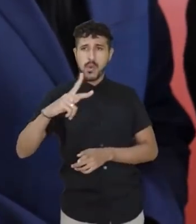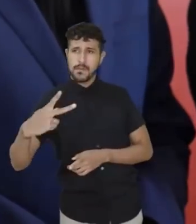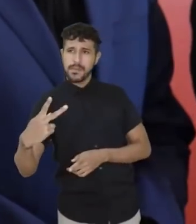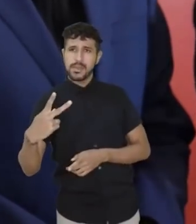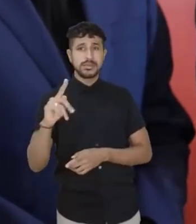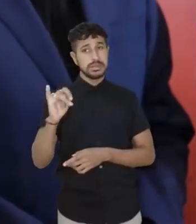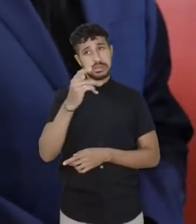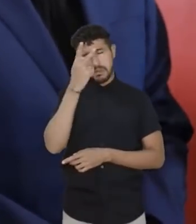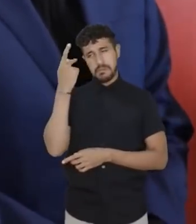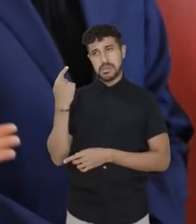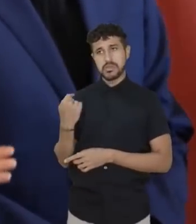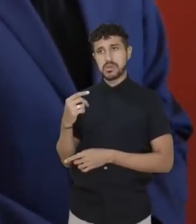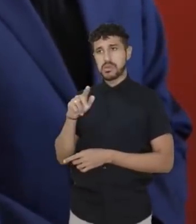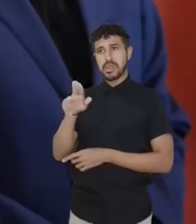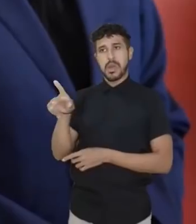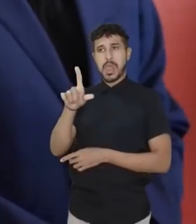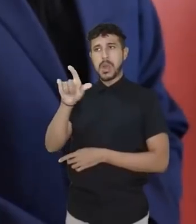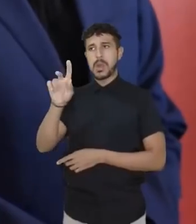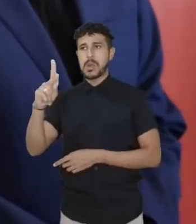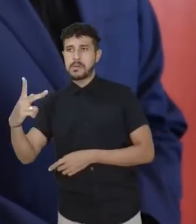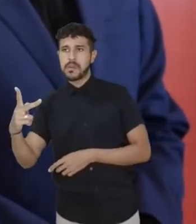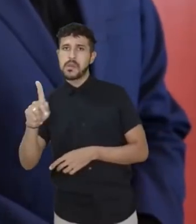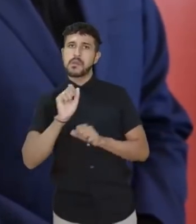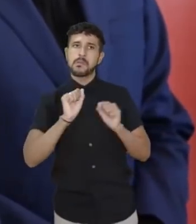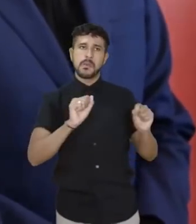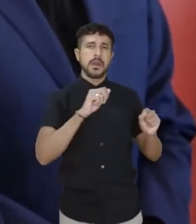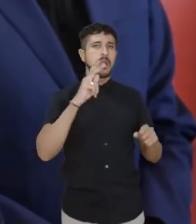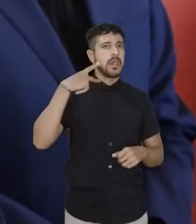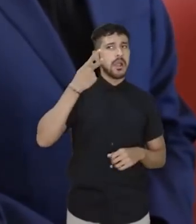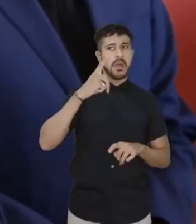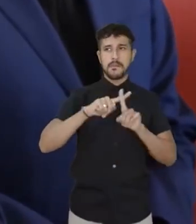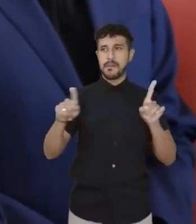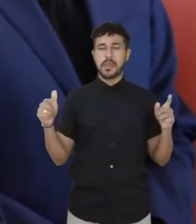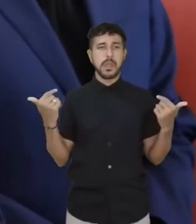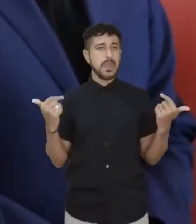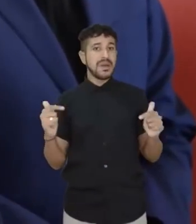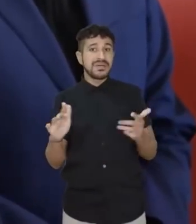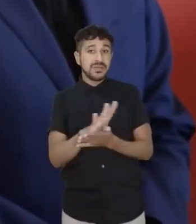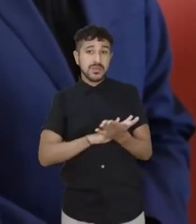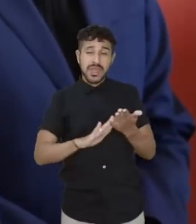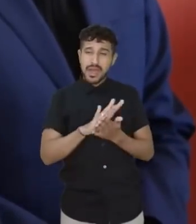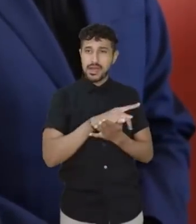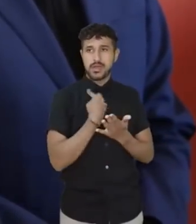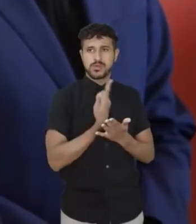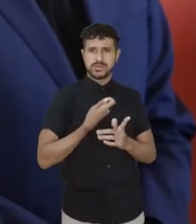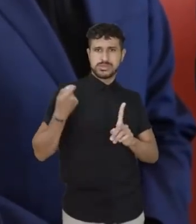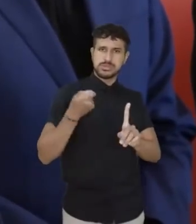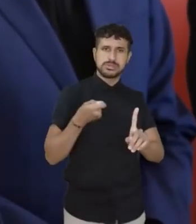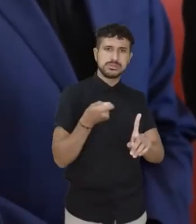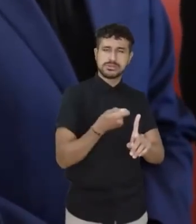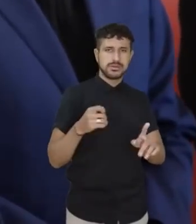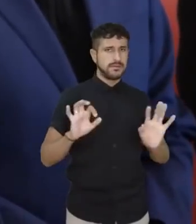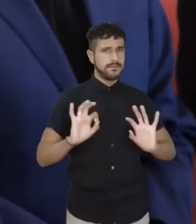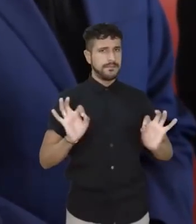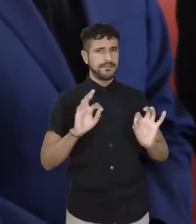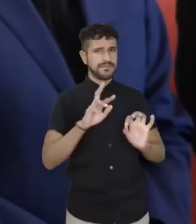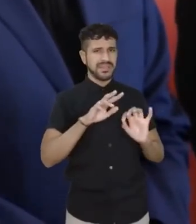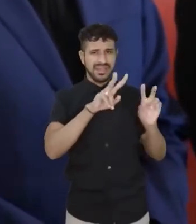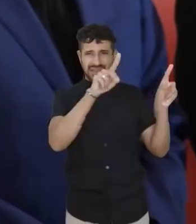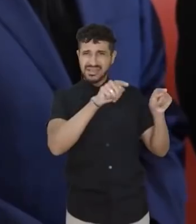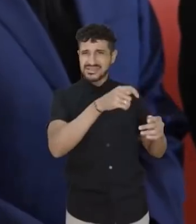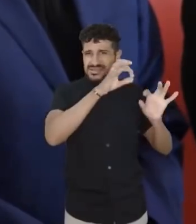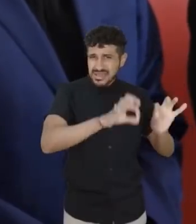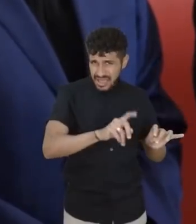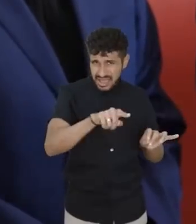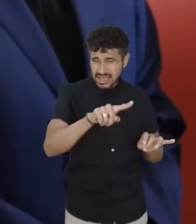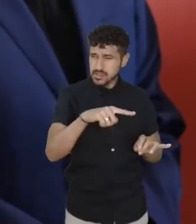não é com o Lupe, pode ser até entre os parlamentares, mas não tem, da nossa parte, pressão. Acho que isso não é correto fazer. A gente respeita